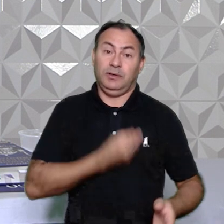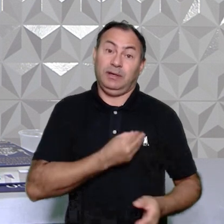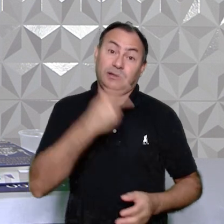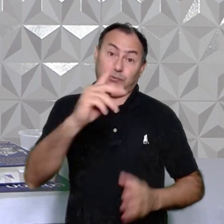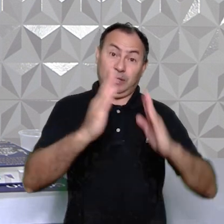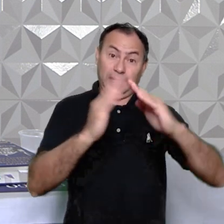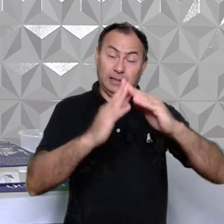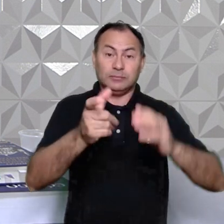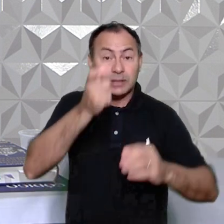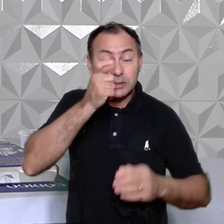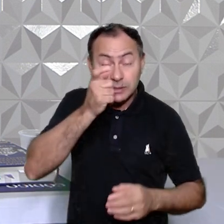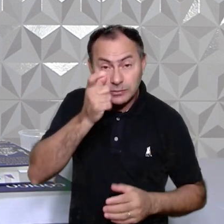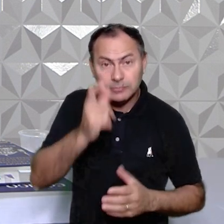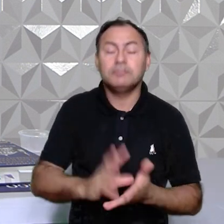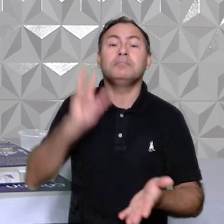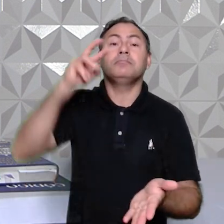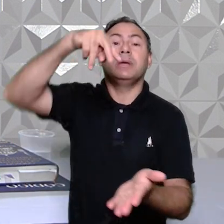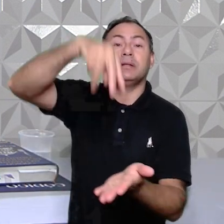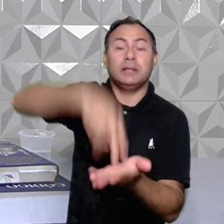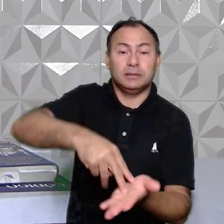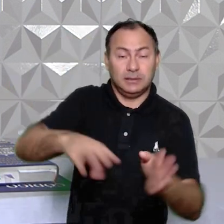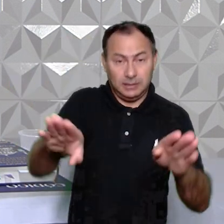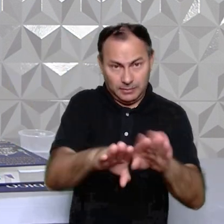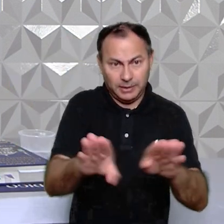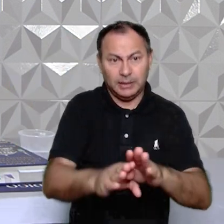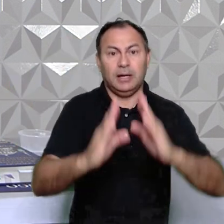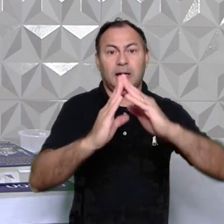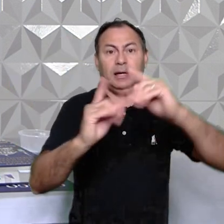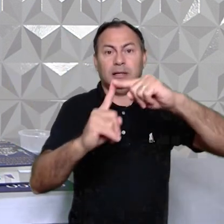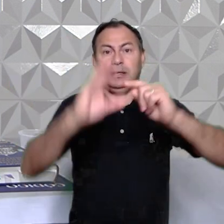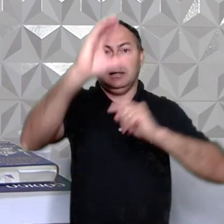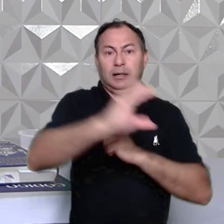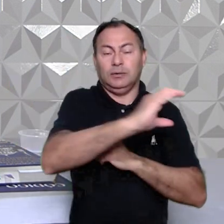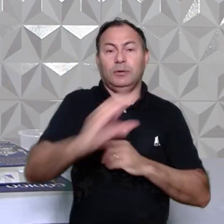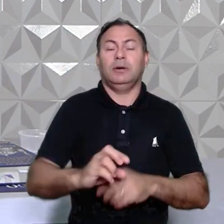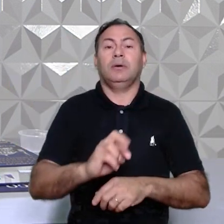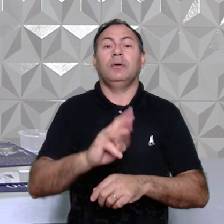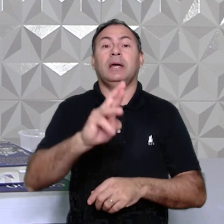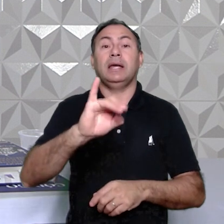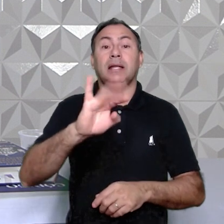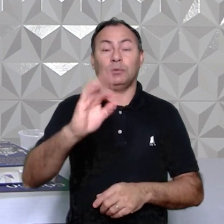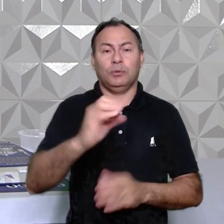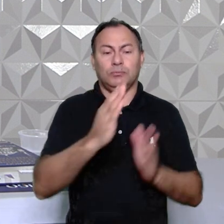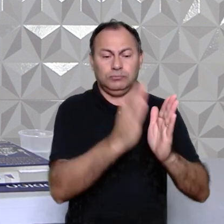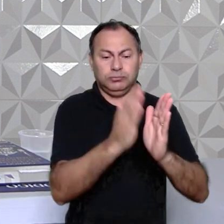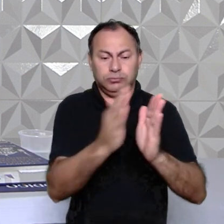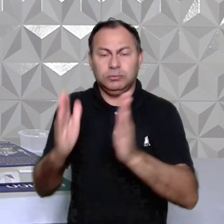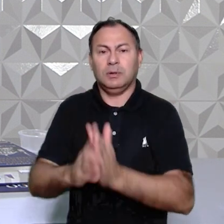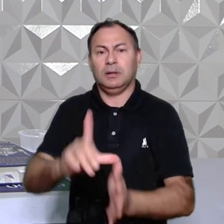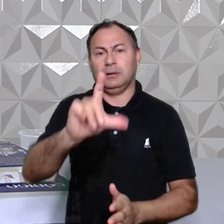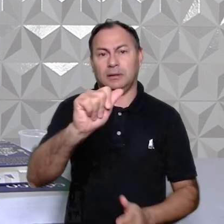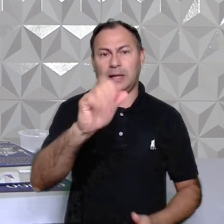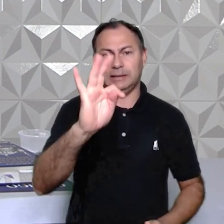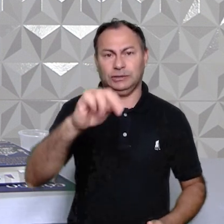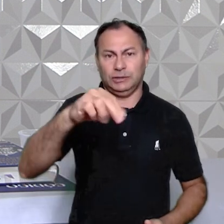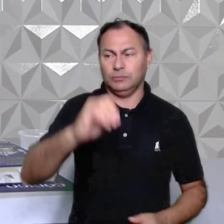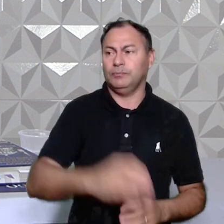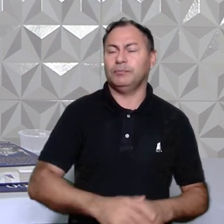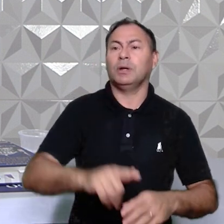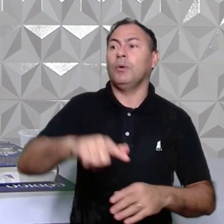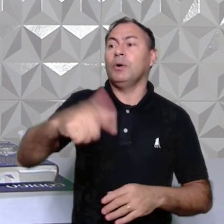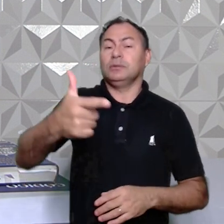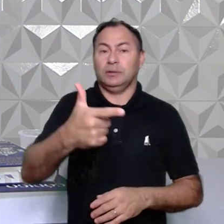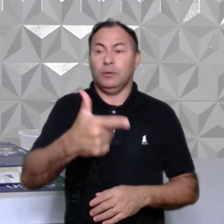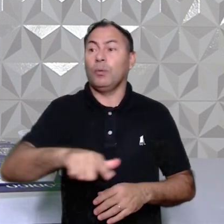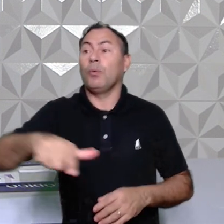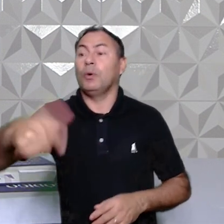casa que nos assistem pertencem também, a Igreja Católica do rito latino. Outros menos de